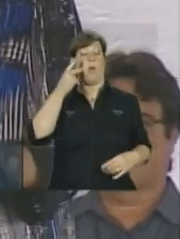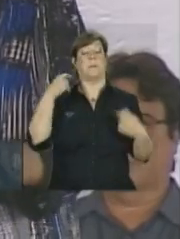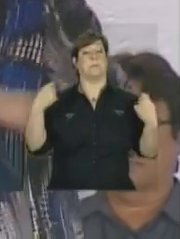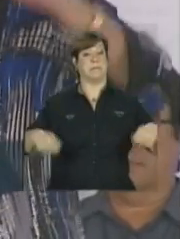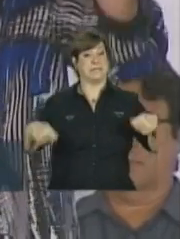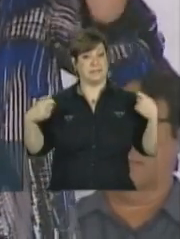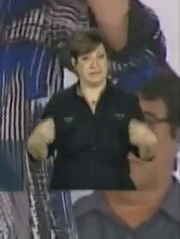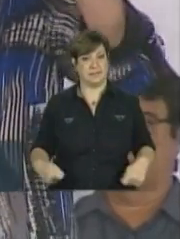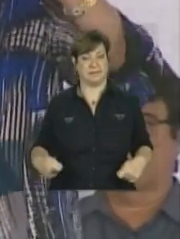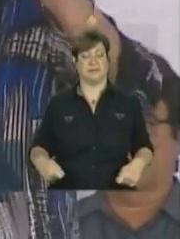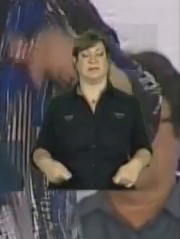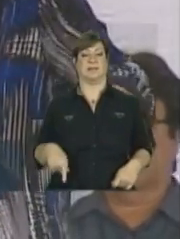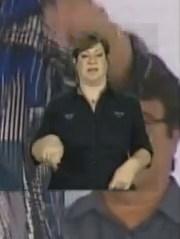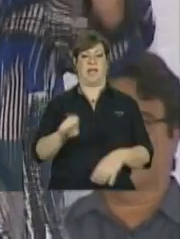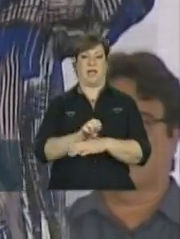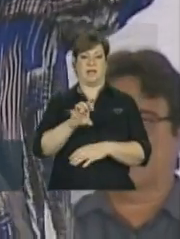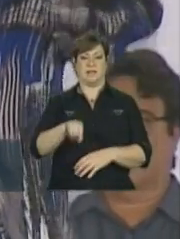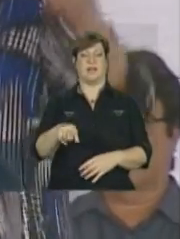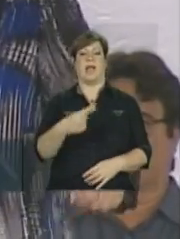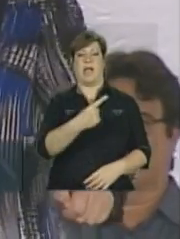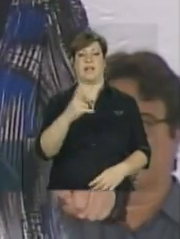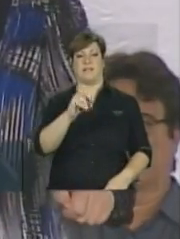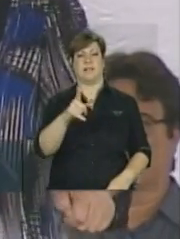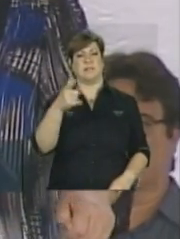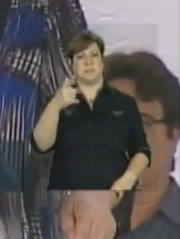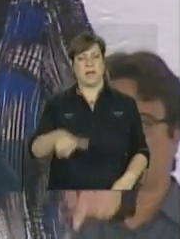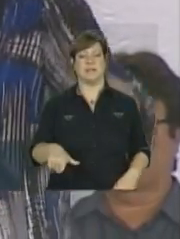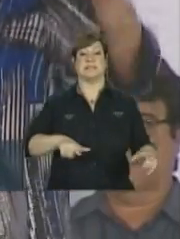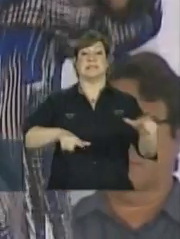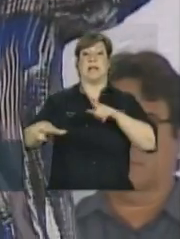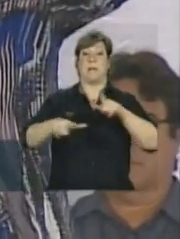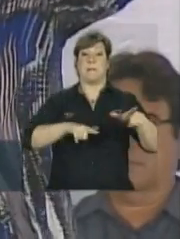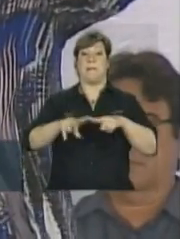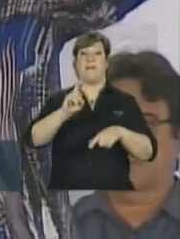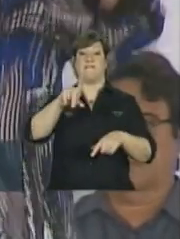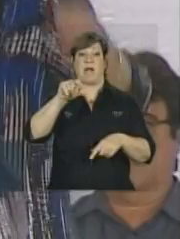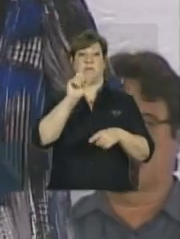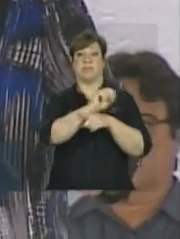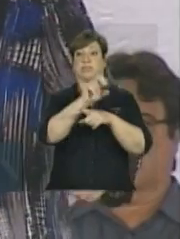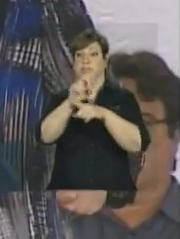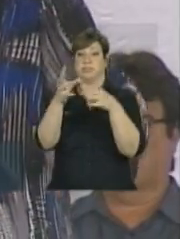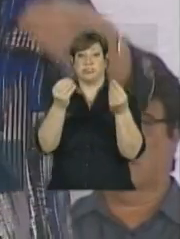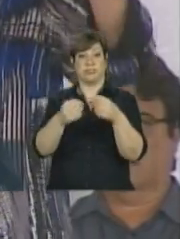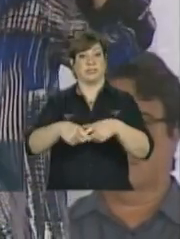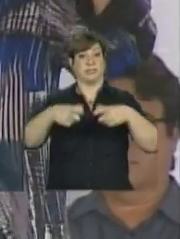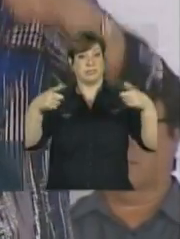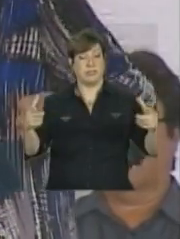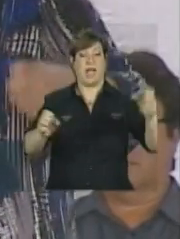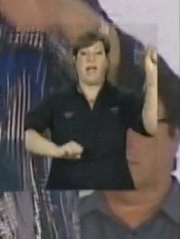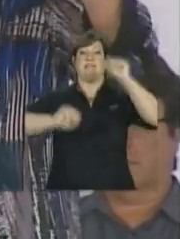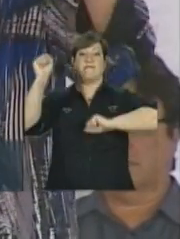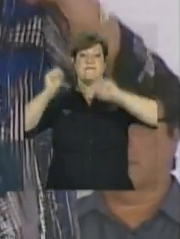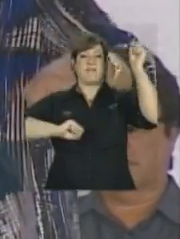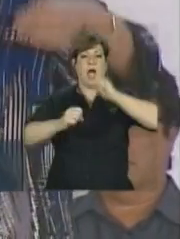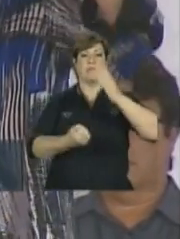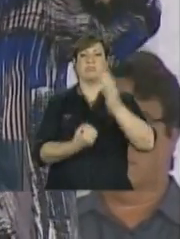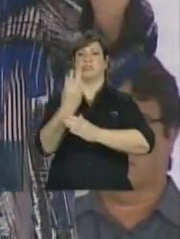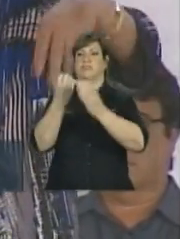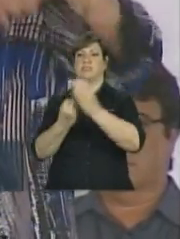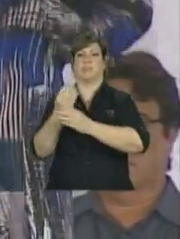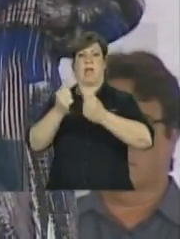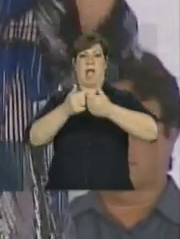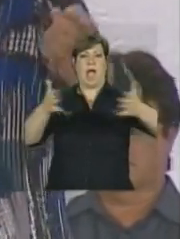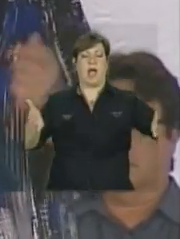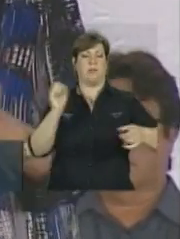ser um estado que cada vez mais gere empregos, tenha empresas que possam exportar